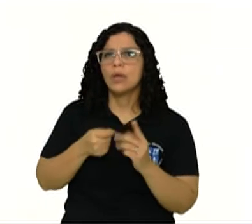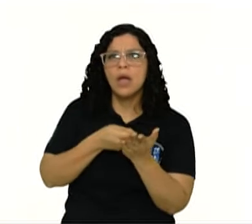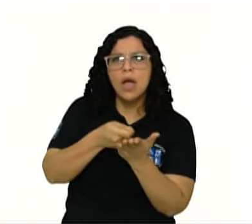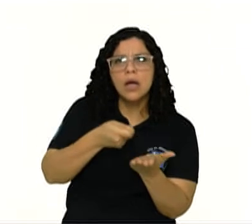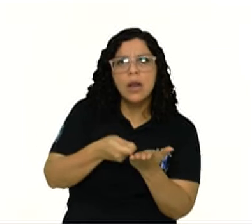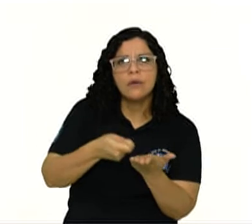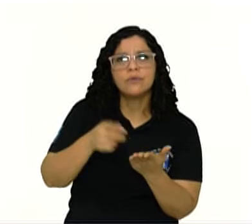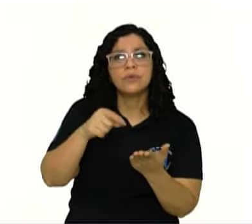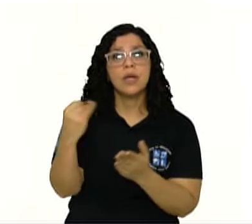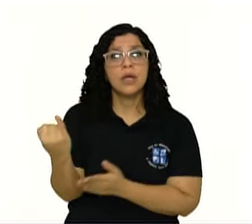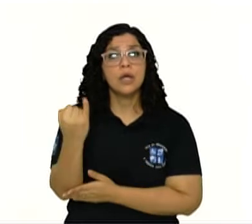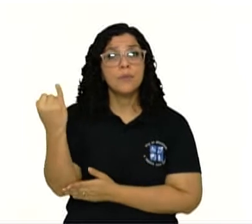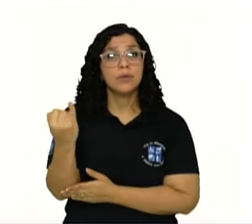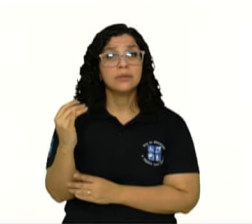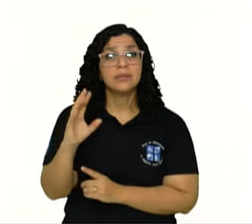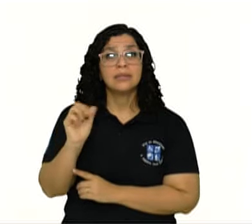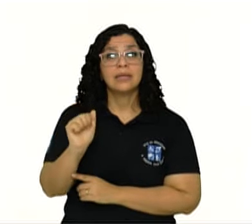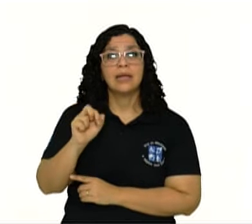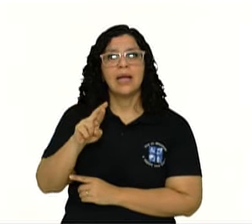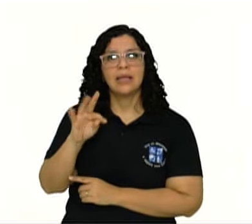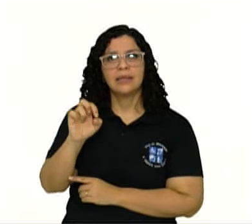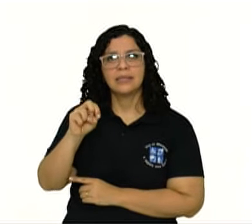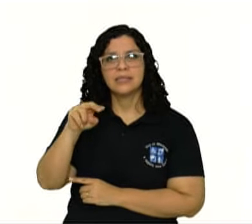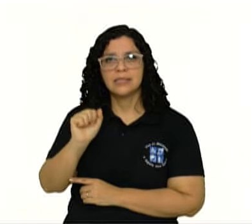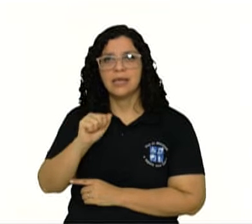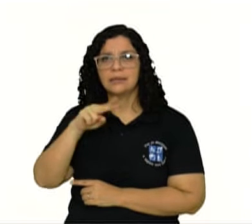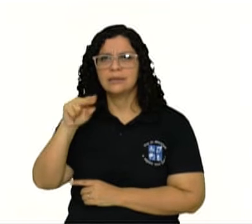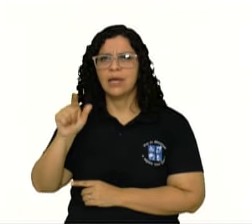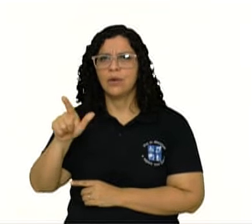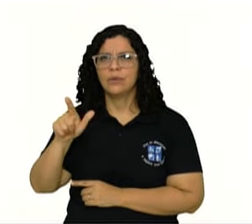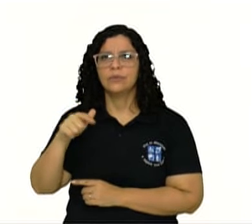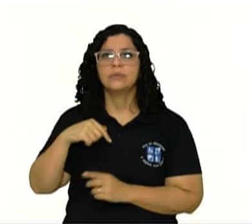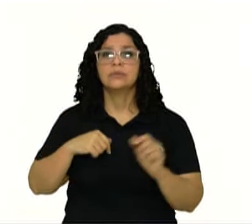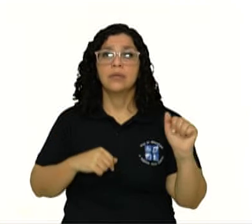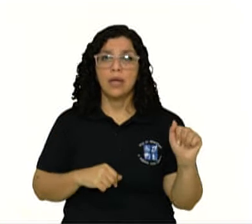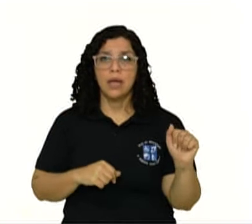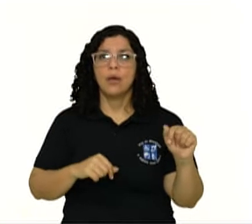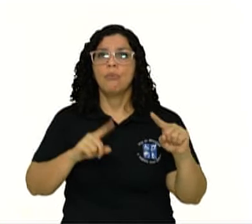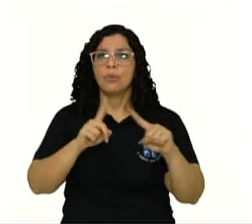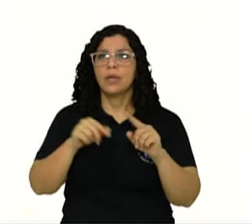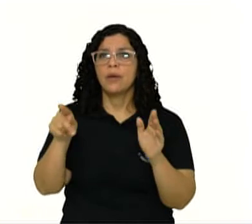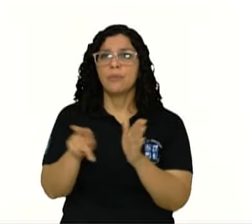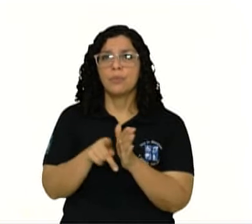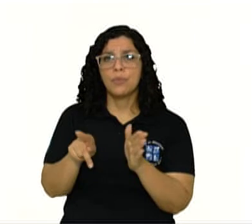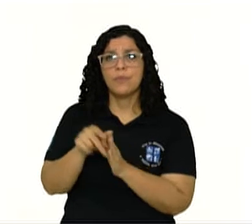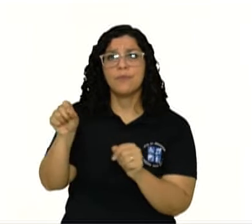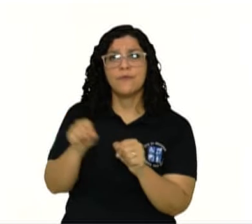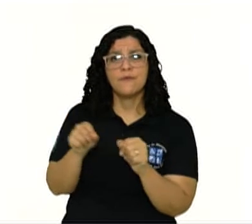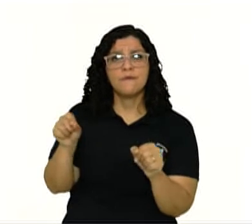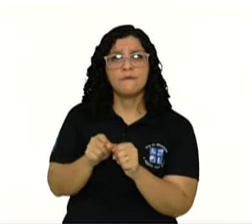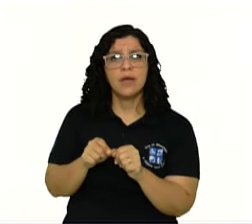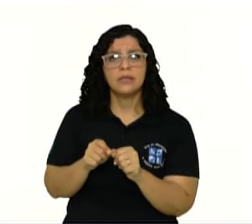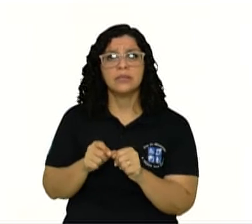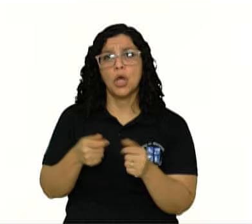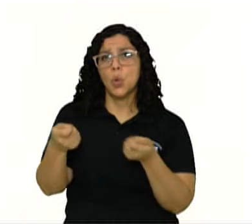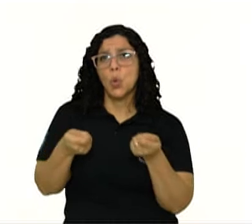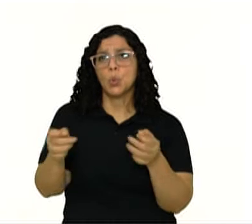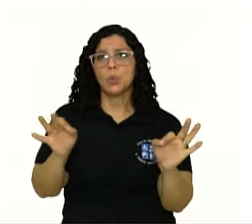é considerada uma obra artesanal? Alternativa A. Por ser uma produção